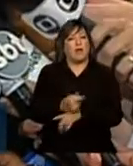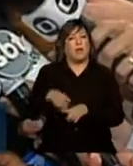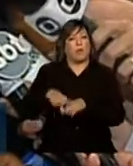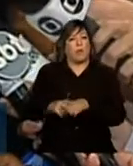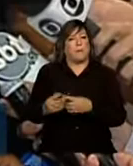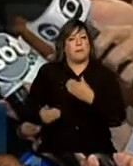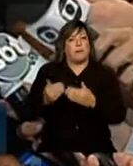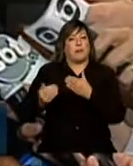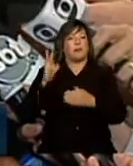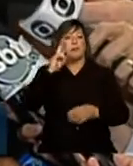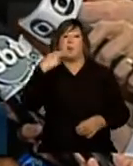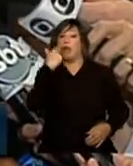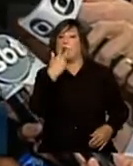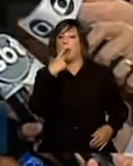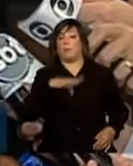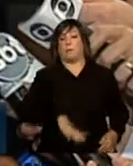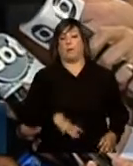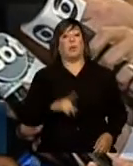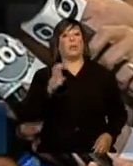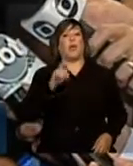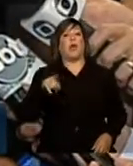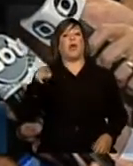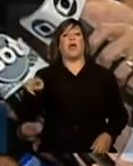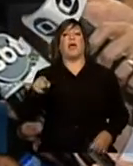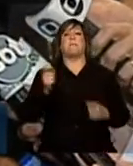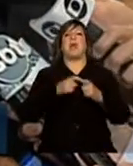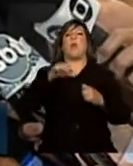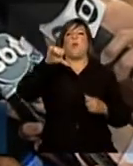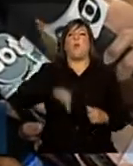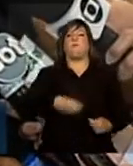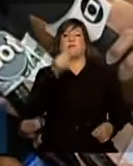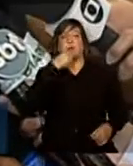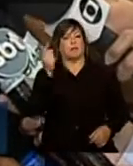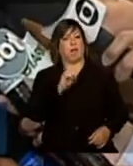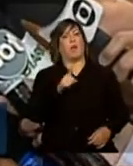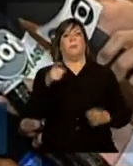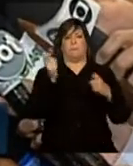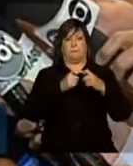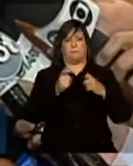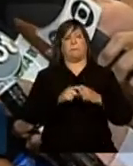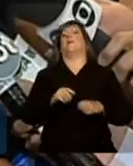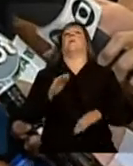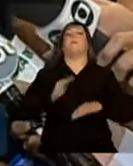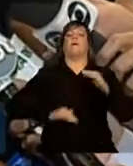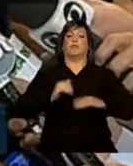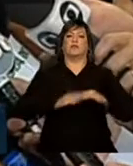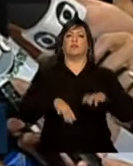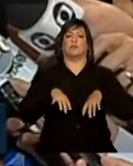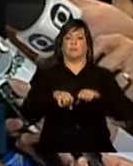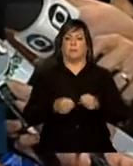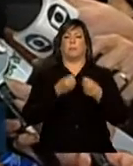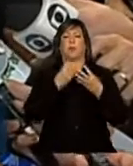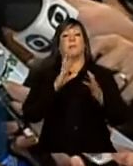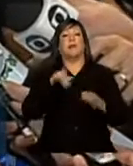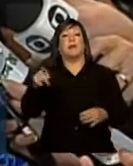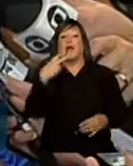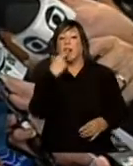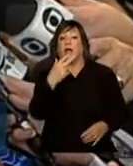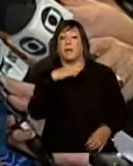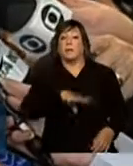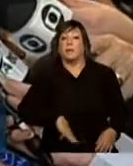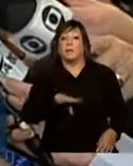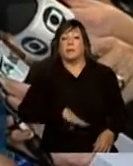em relação à língua portuguesa. Não é o conteúdo em relação à parte médica. O que pode deixar um profissional ainda mais tempo no Brasil